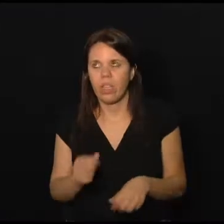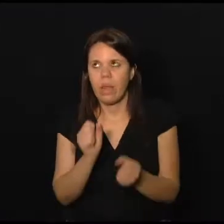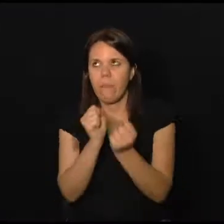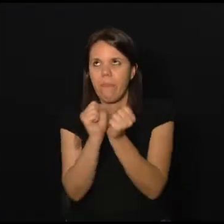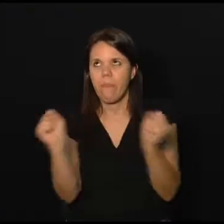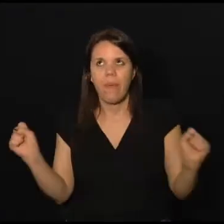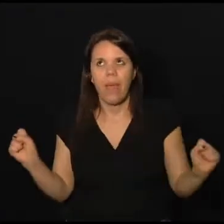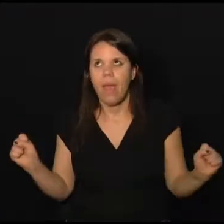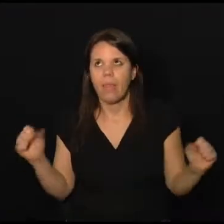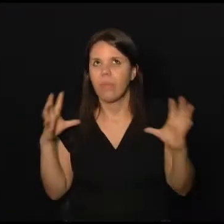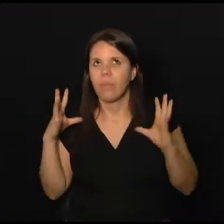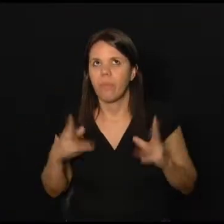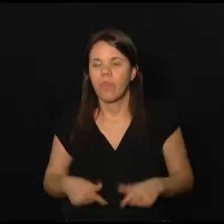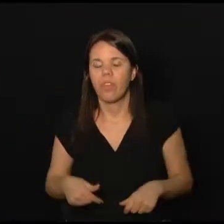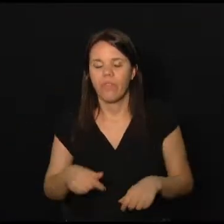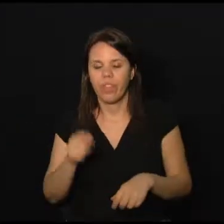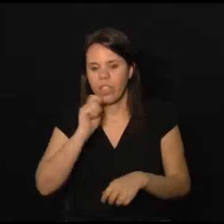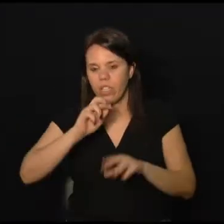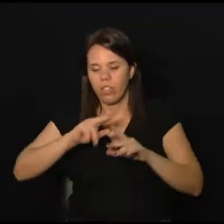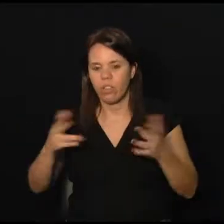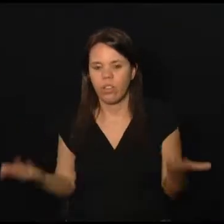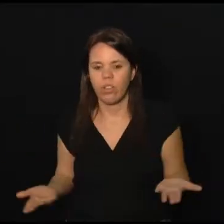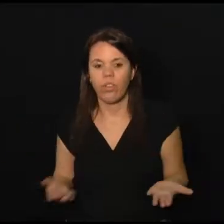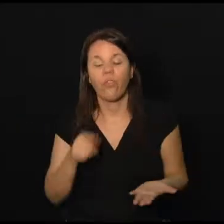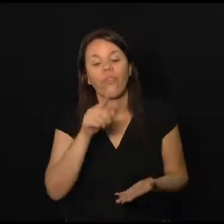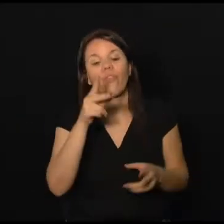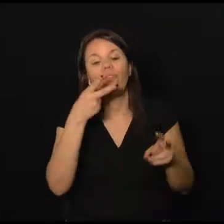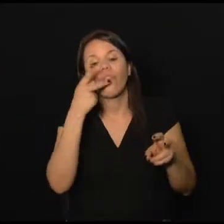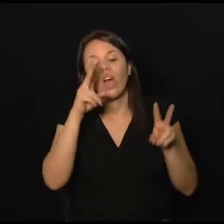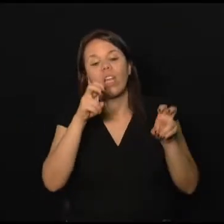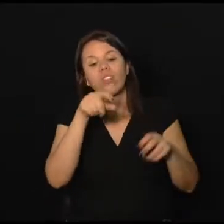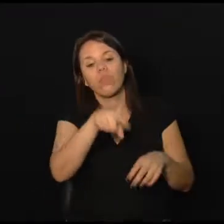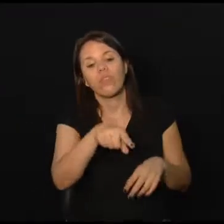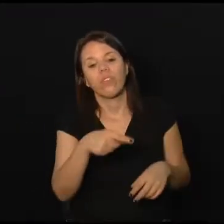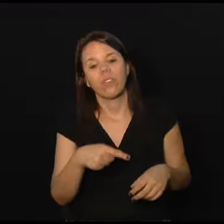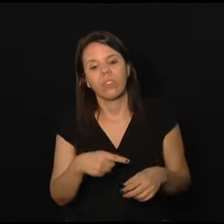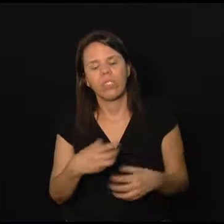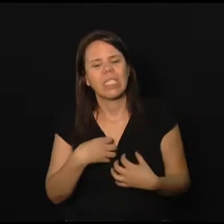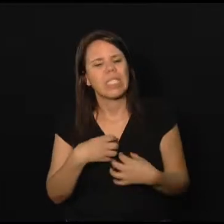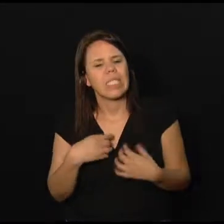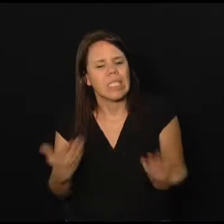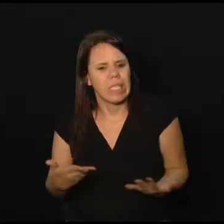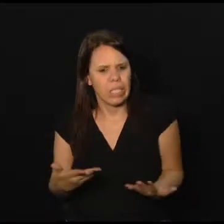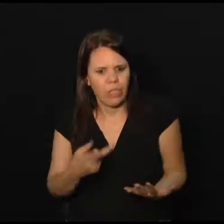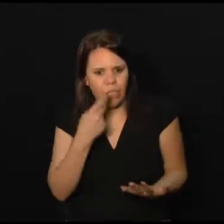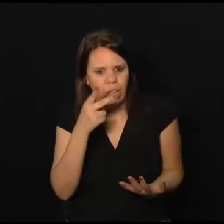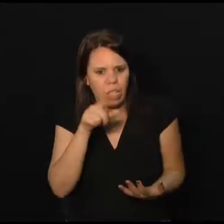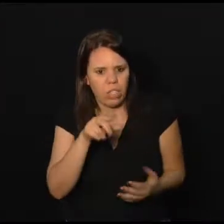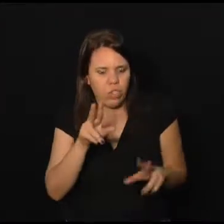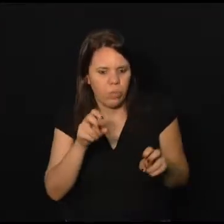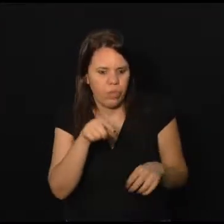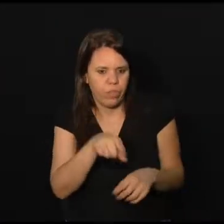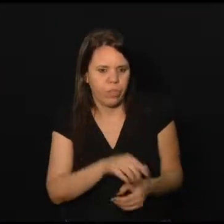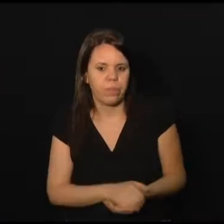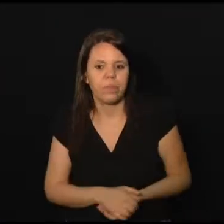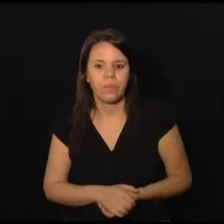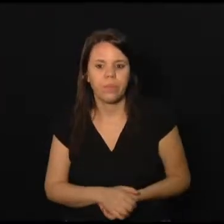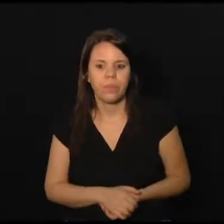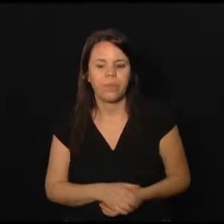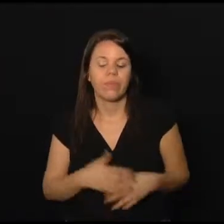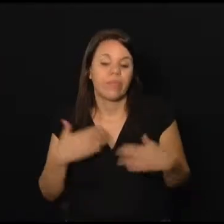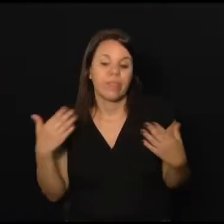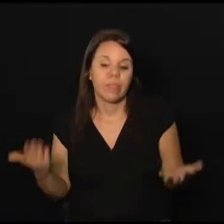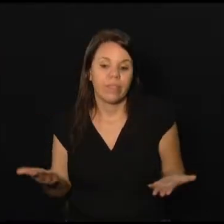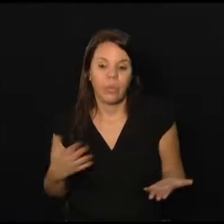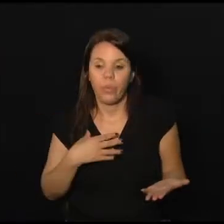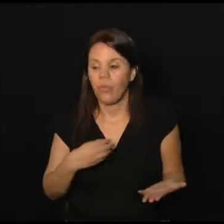drogas. Ótimo, mas... Fala sobre você, o que você está sentindo agora, vamos falar sobre você, né? Então, olha,